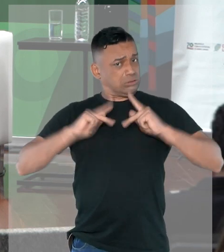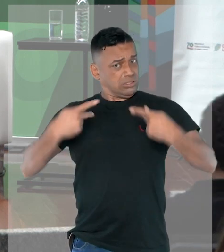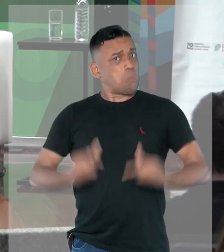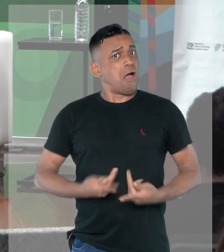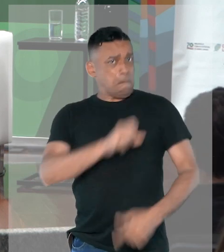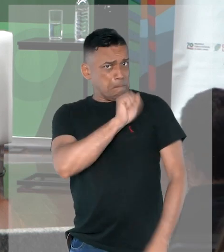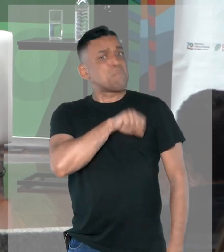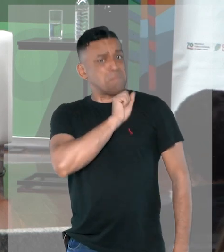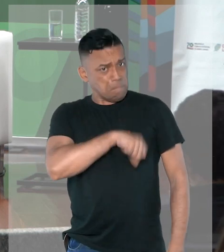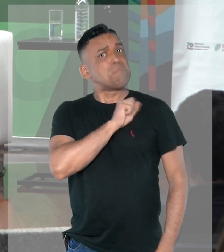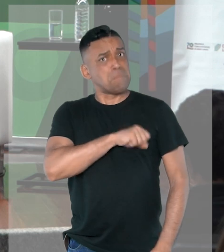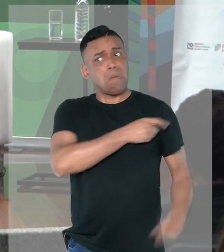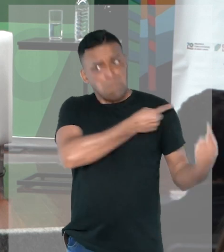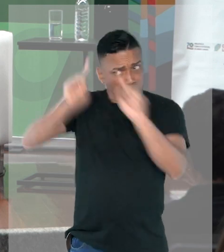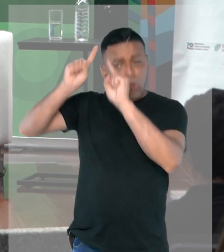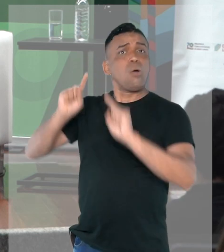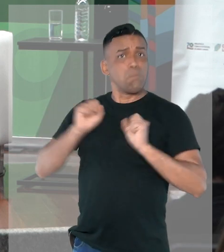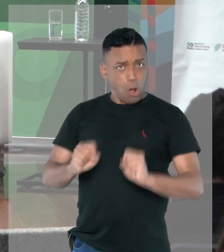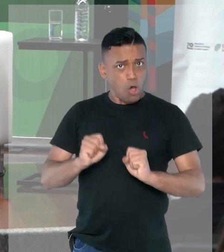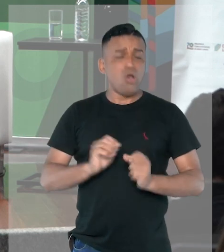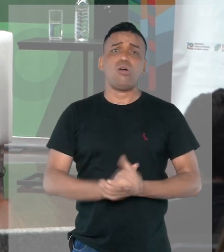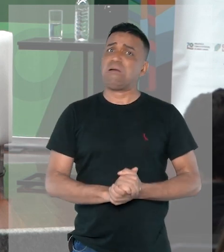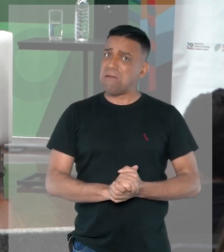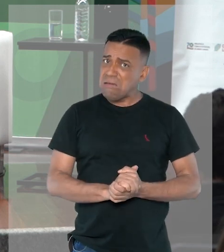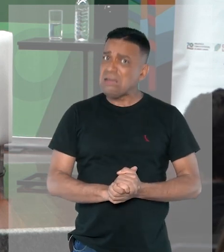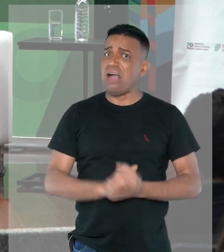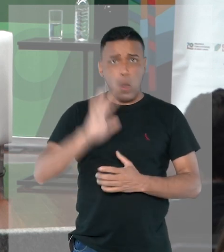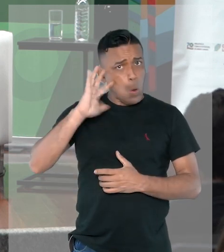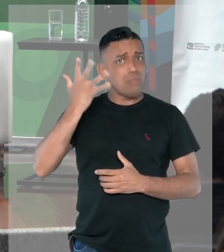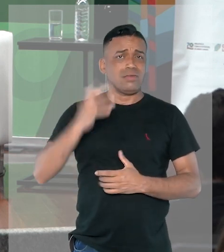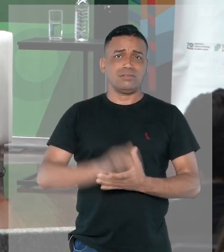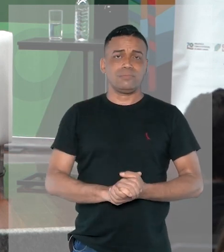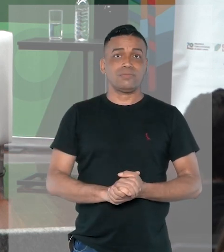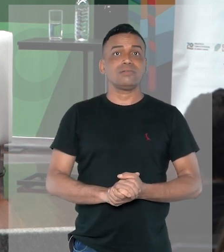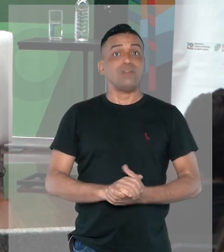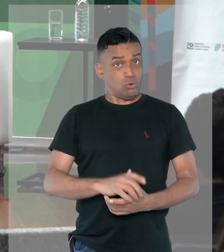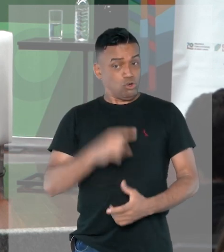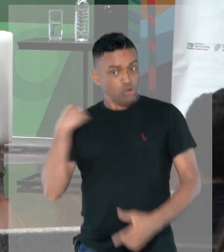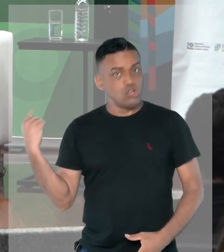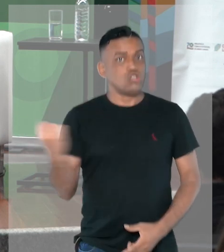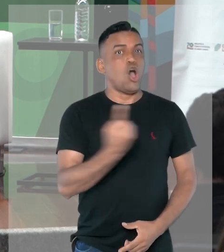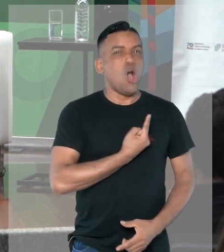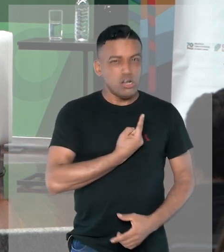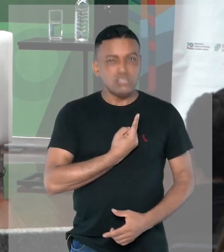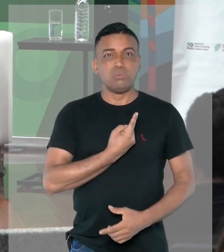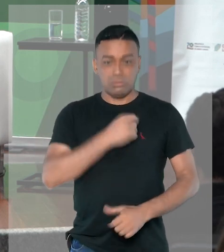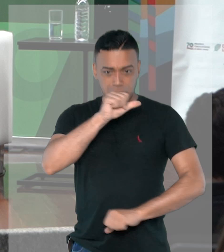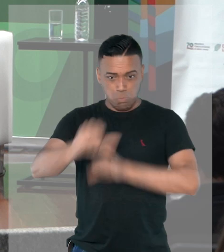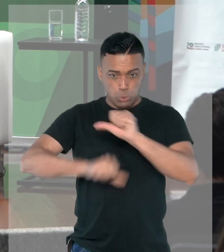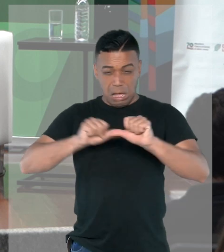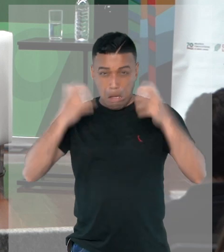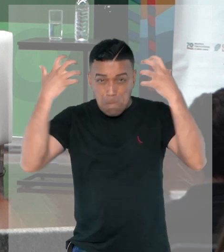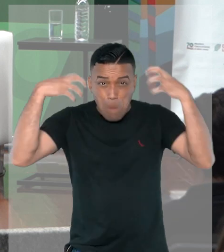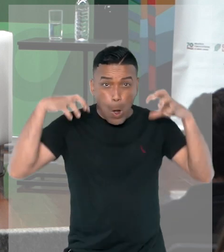humano. E somos nós. Porque a gente diz eles, não, nós. Nós podemos ser monstros. Nós podemos